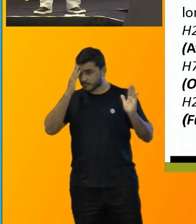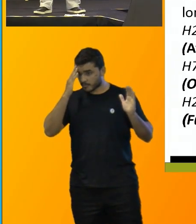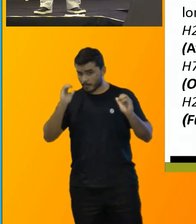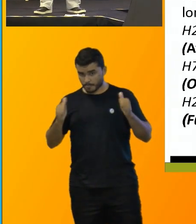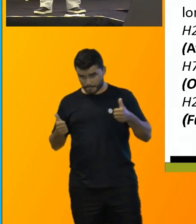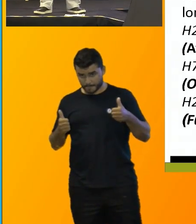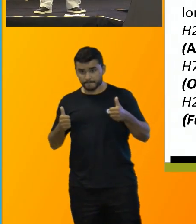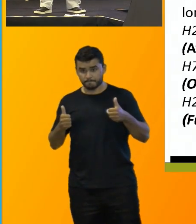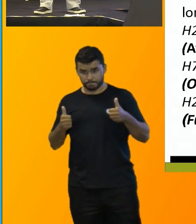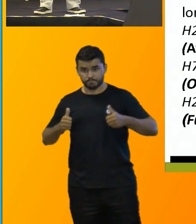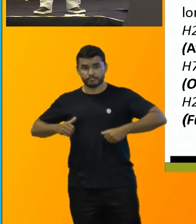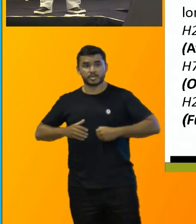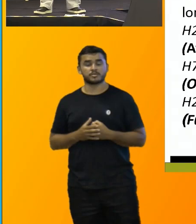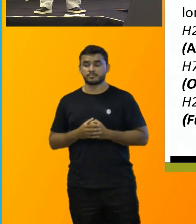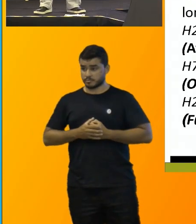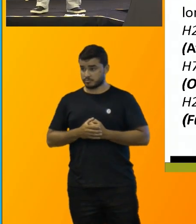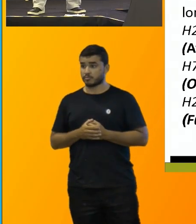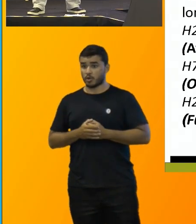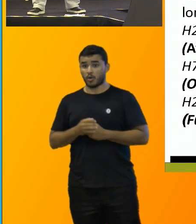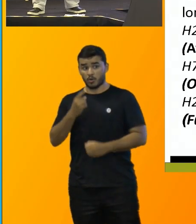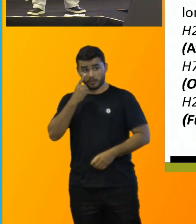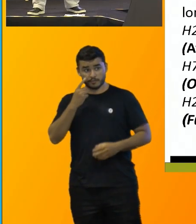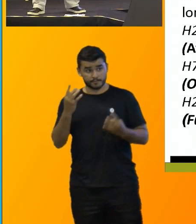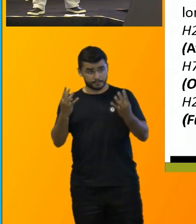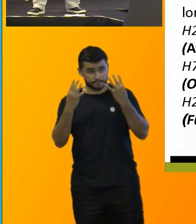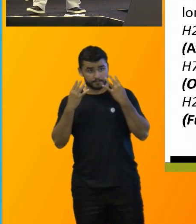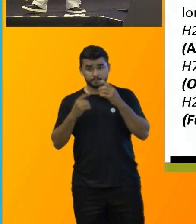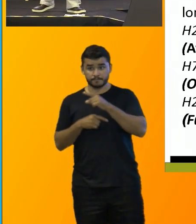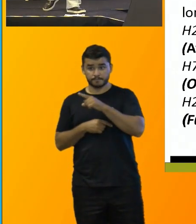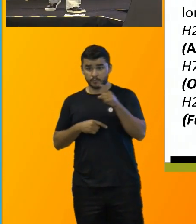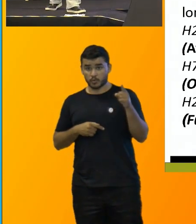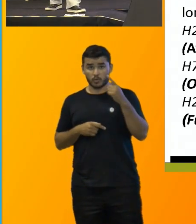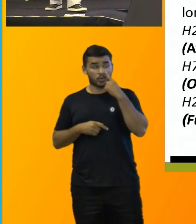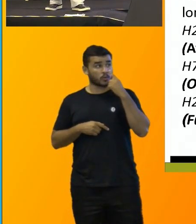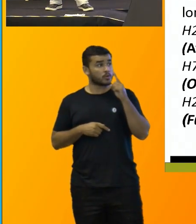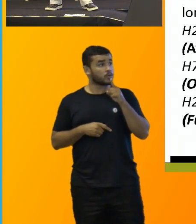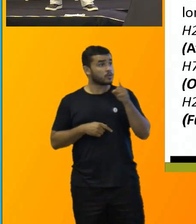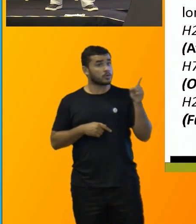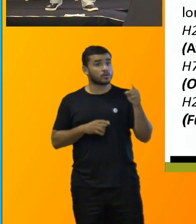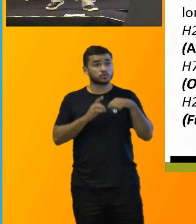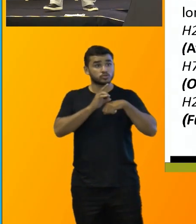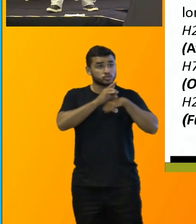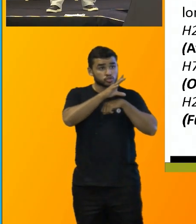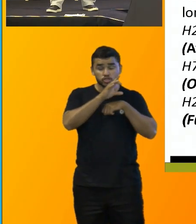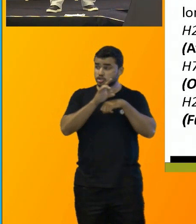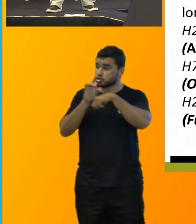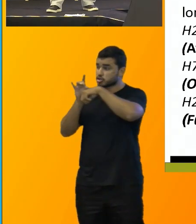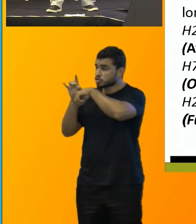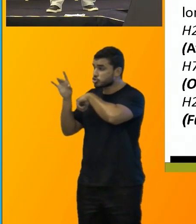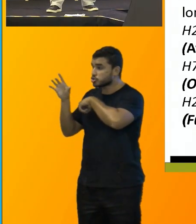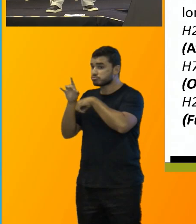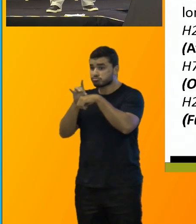aqui? Preste bem atenção. Vocês agora do centro, fiz a dica para a direita, fiz a dica para a esquerda, agora vocês que estão aqui ao centro, preste